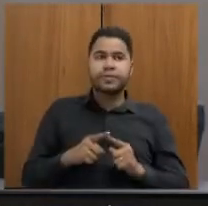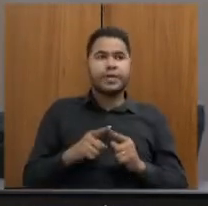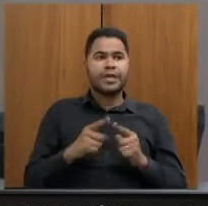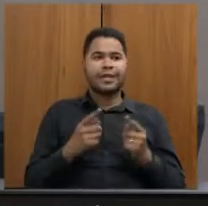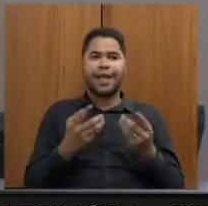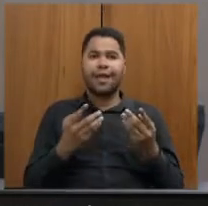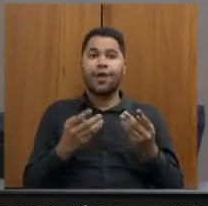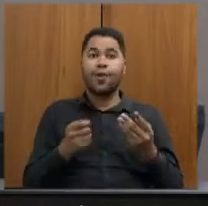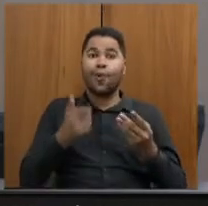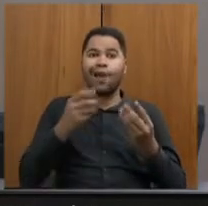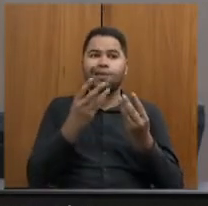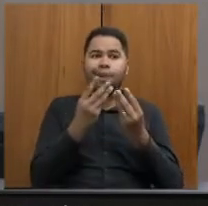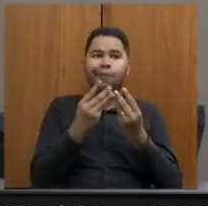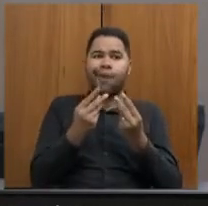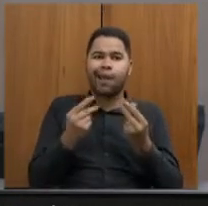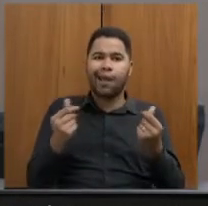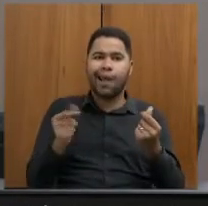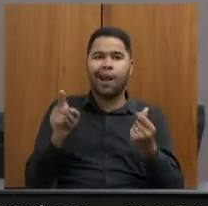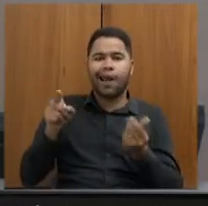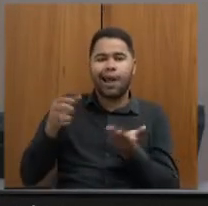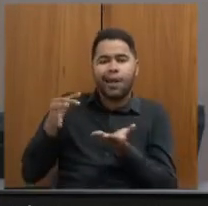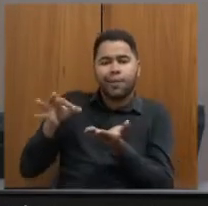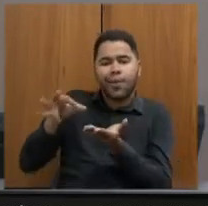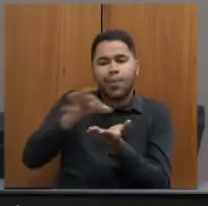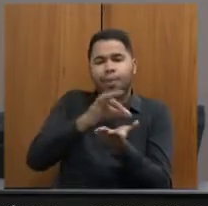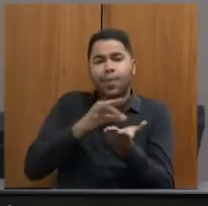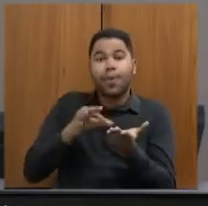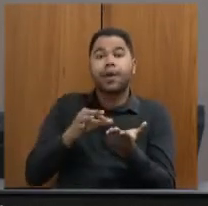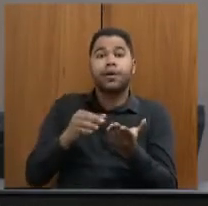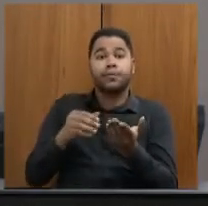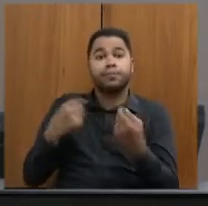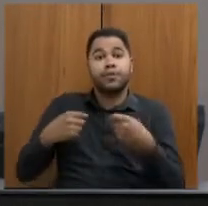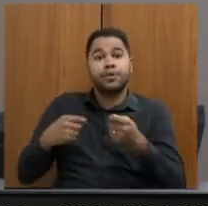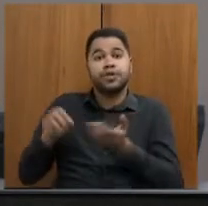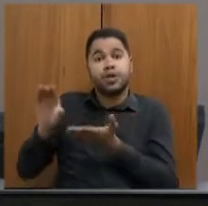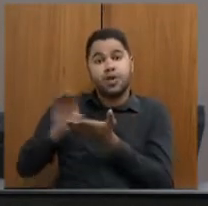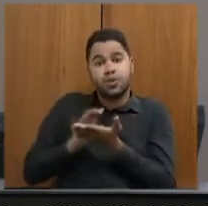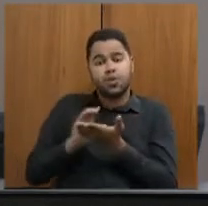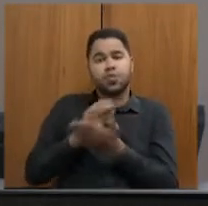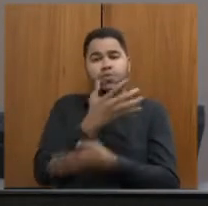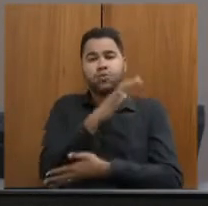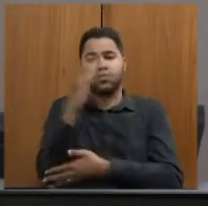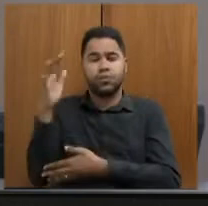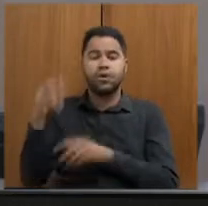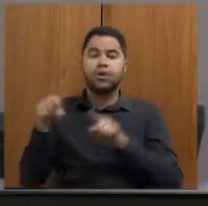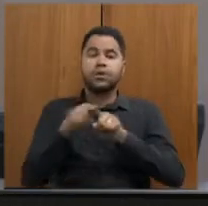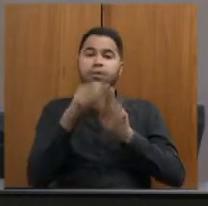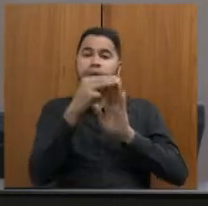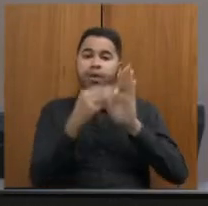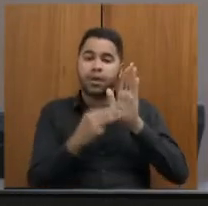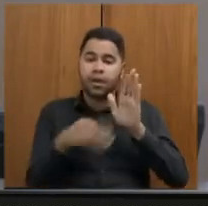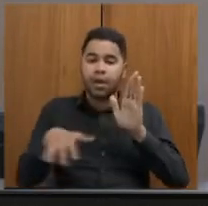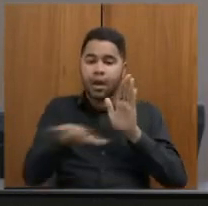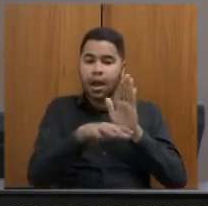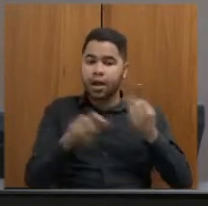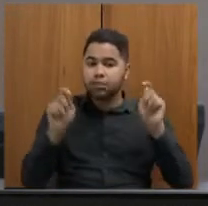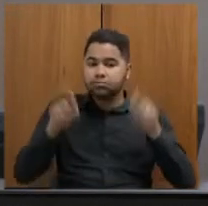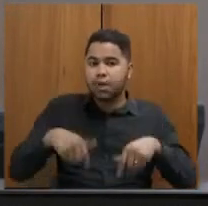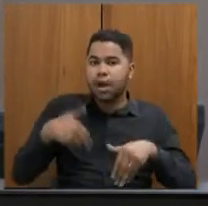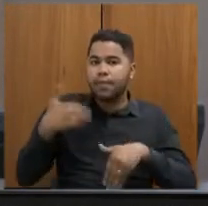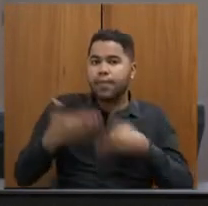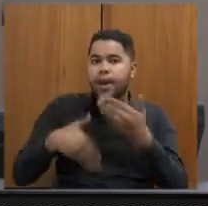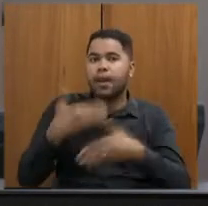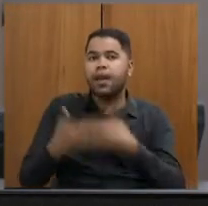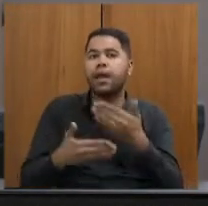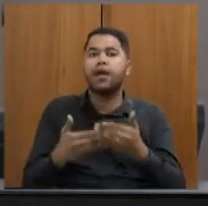pela extinção do Planalto o contexto de recursos ambientais metodologia para mapeamento de áreas em potencial para